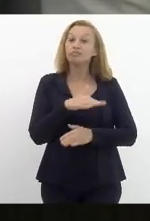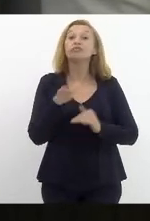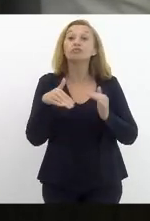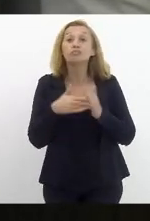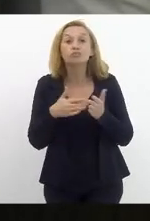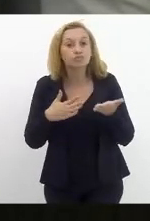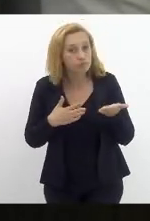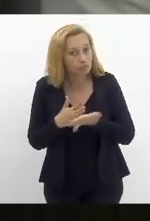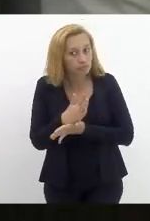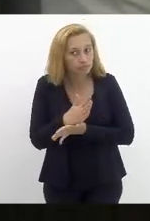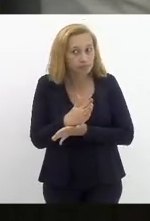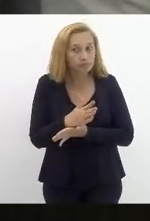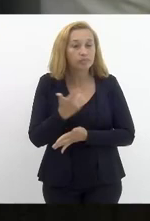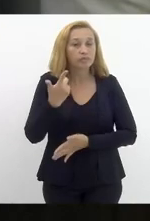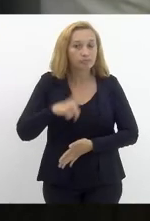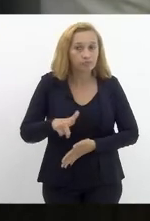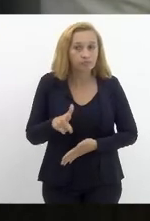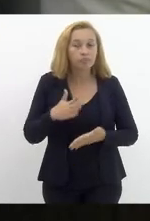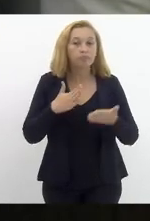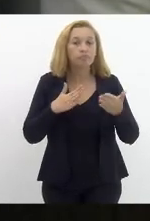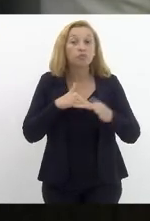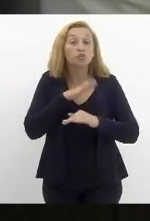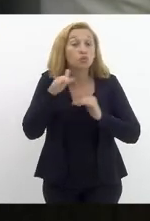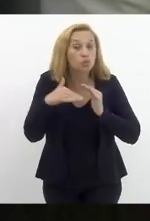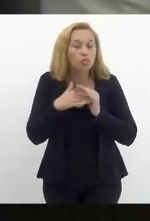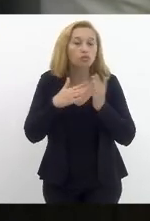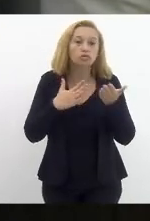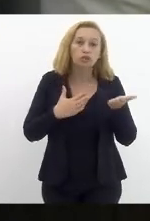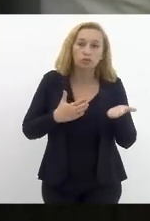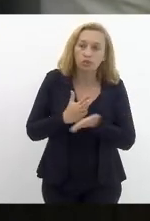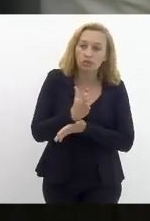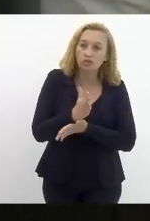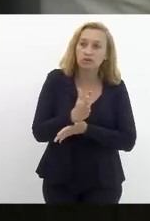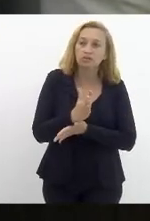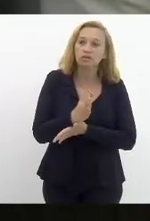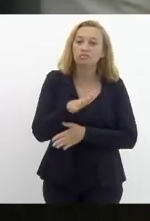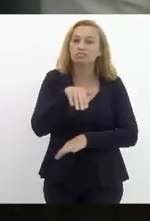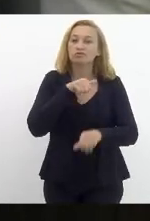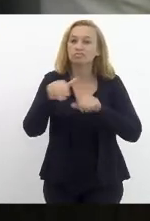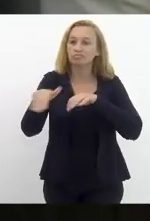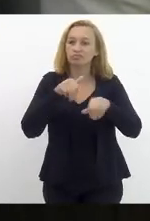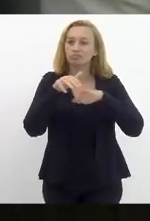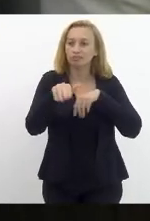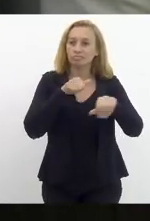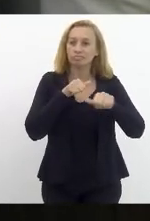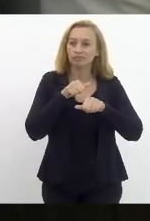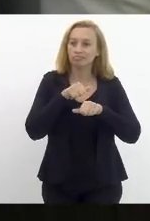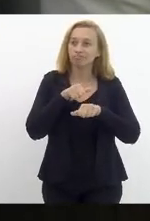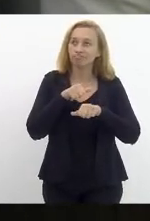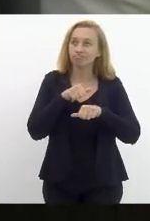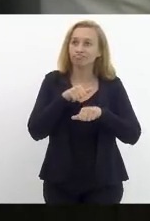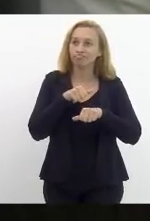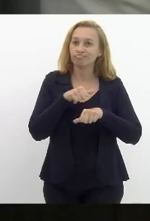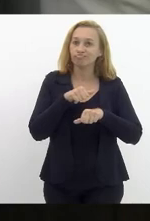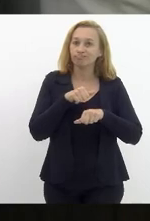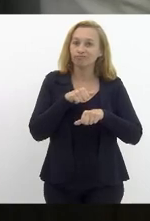os aprovados, repito, todos os aprovados sejam chamados